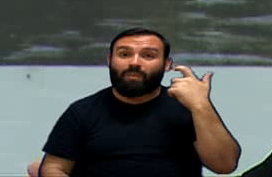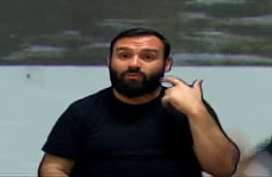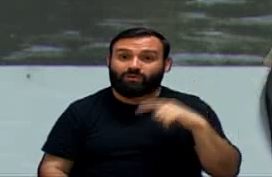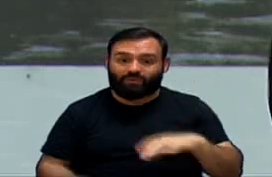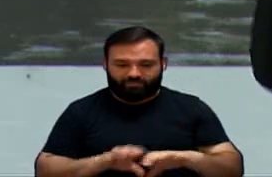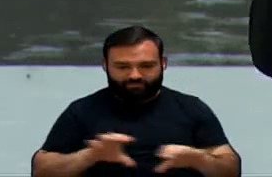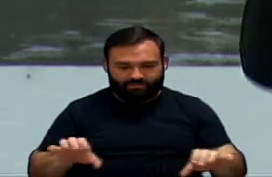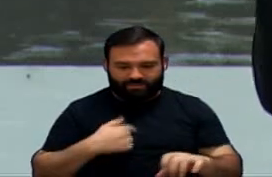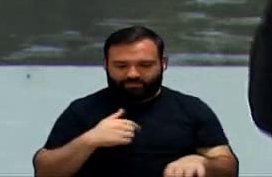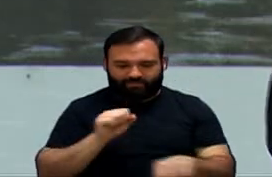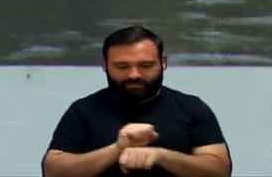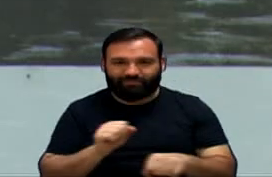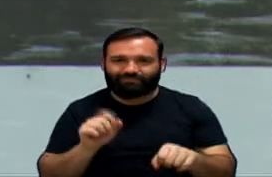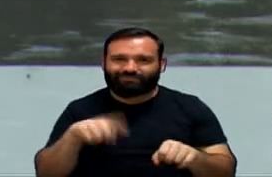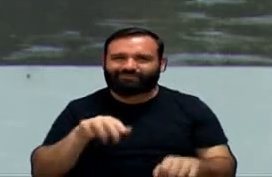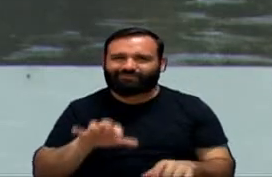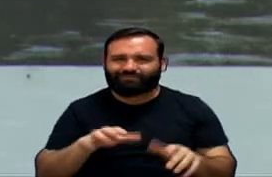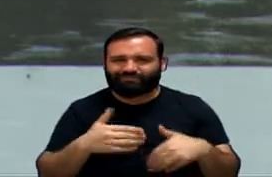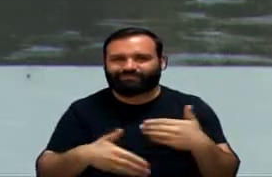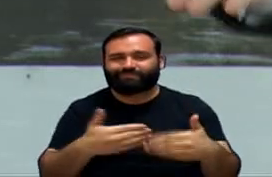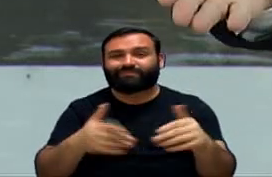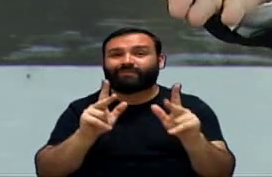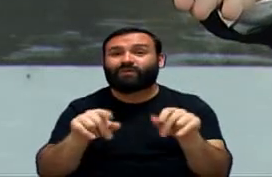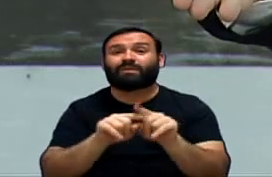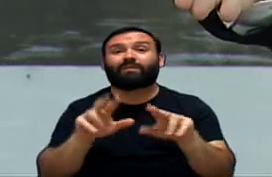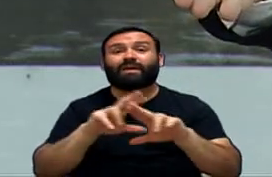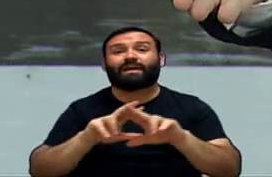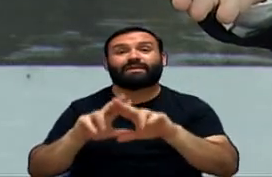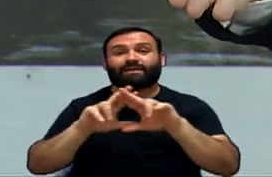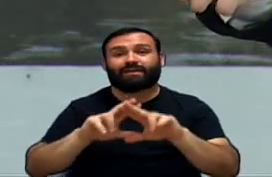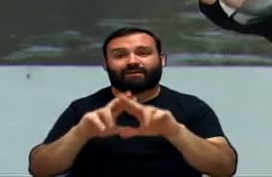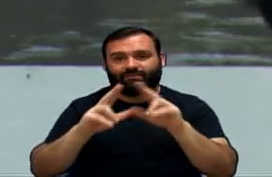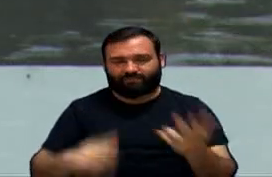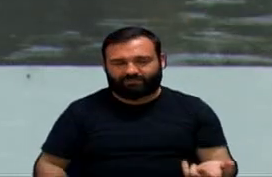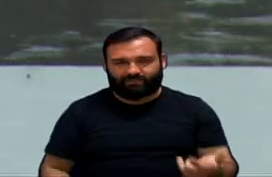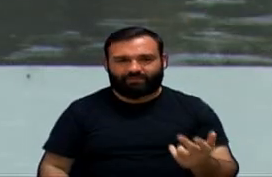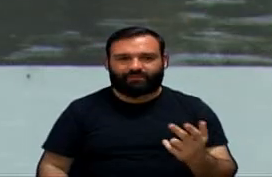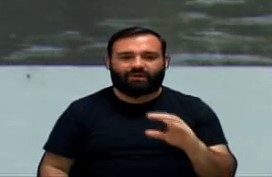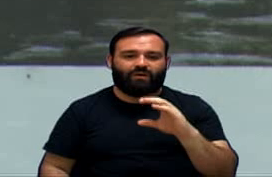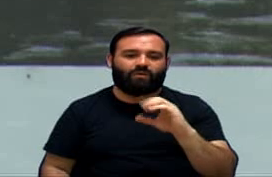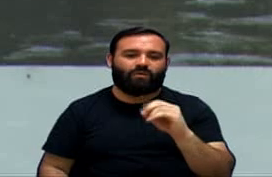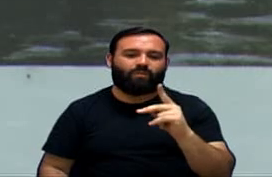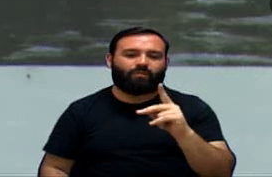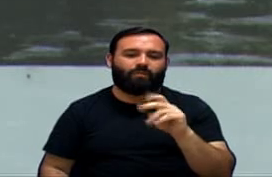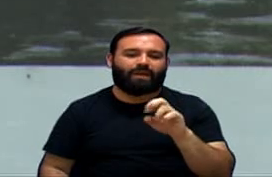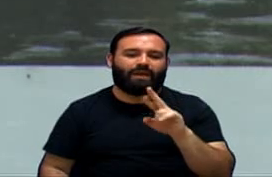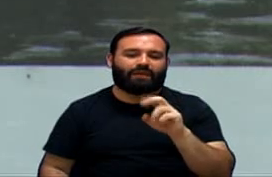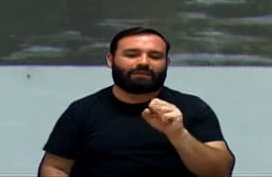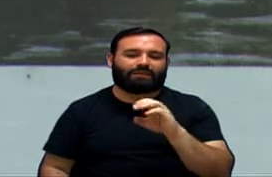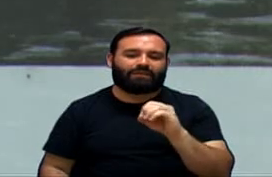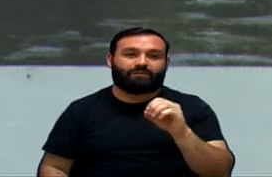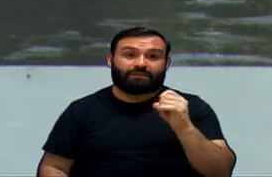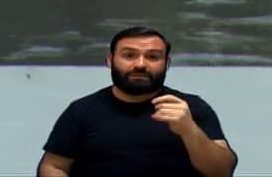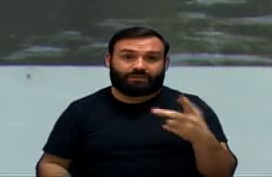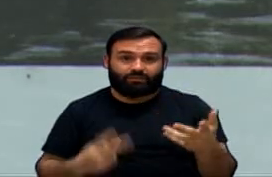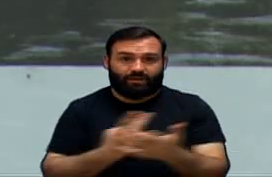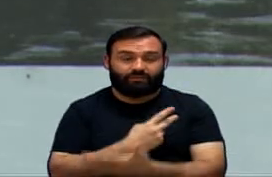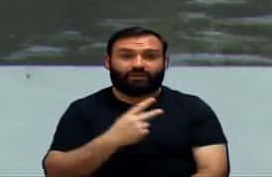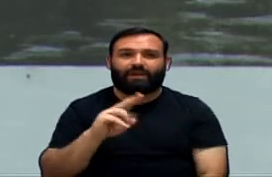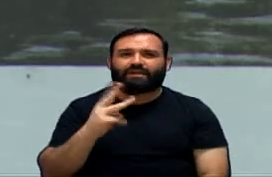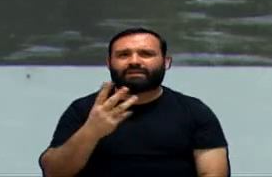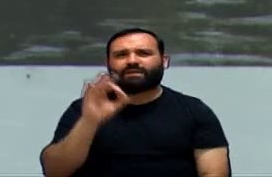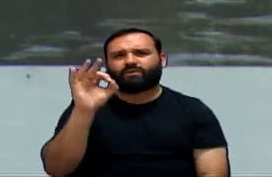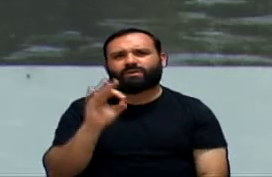do escapamento então mais ou menos nesse sentido é igual a questão da reciclagem a corere não sei se é um dado se eu me corrige é 3